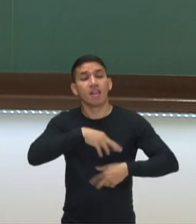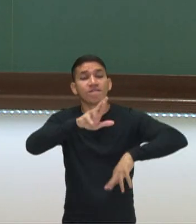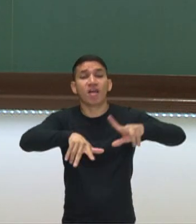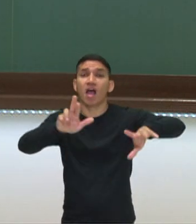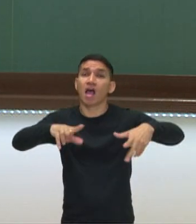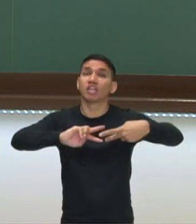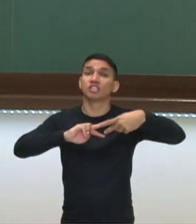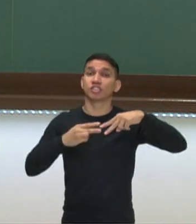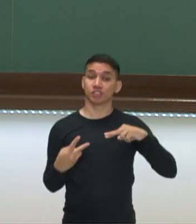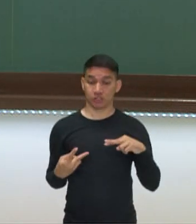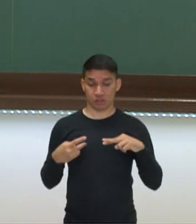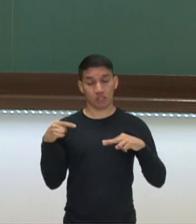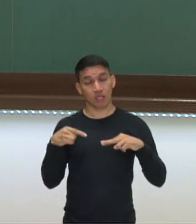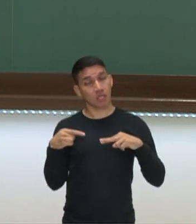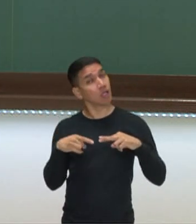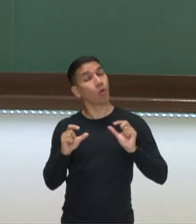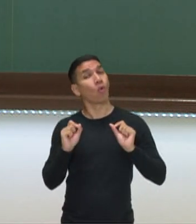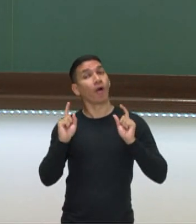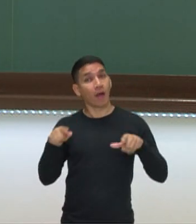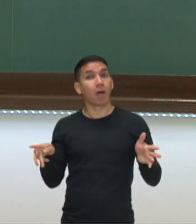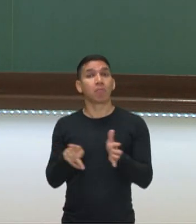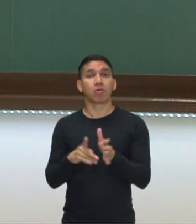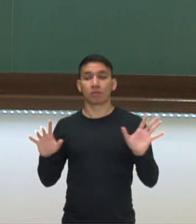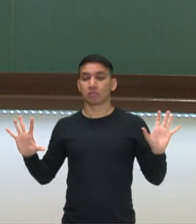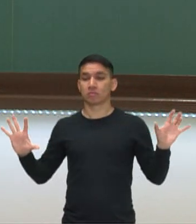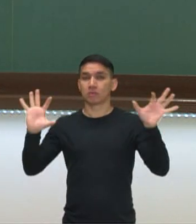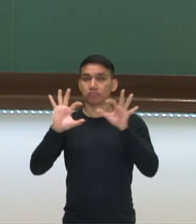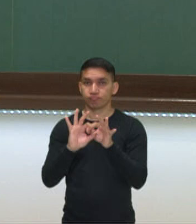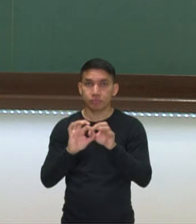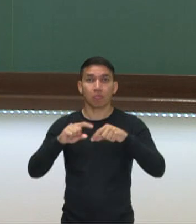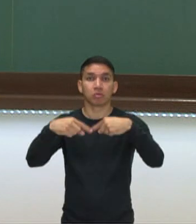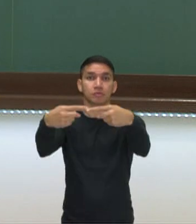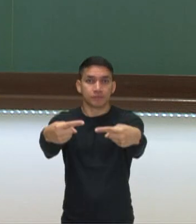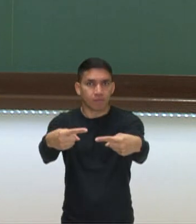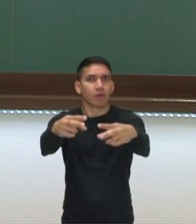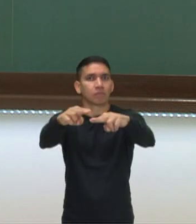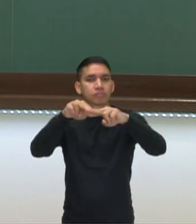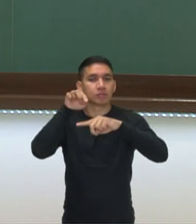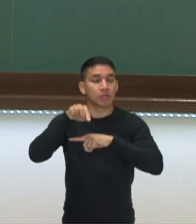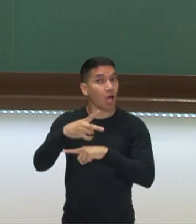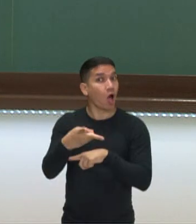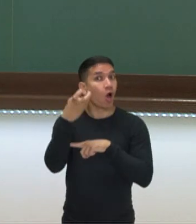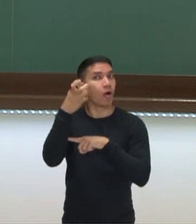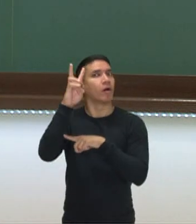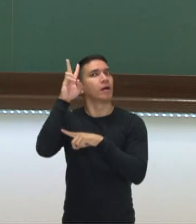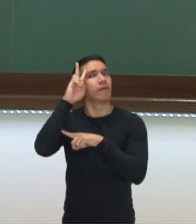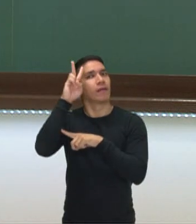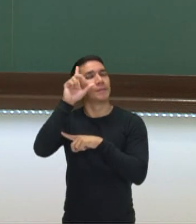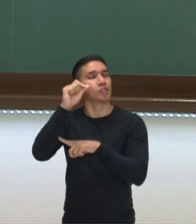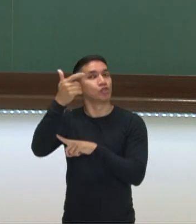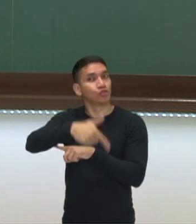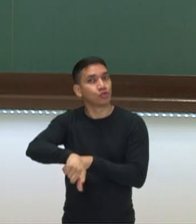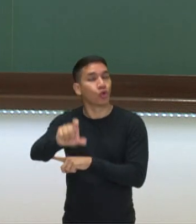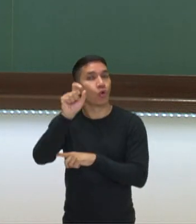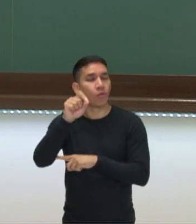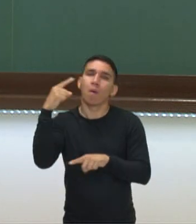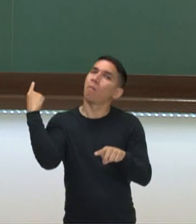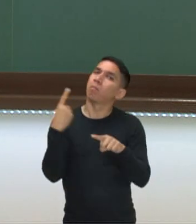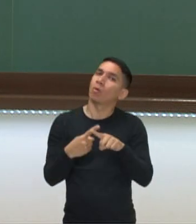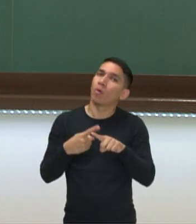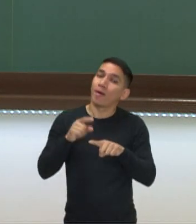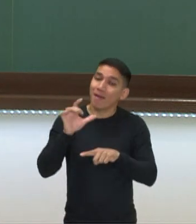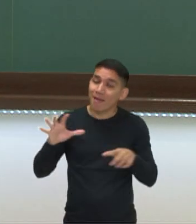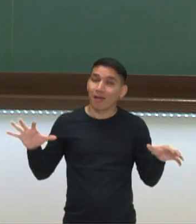variabilidade genética é a reprodução sexuada. E vamos lembrar mais uma vez aqui, por que é